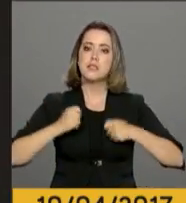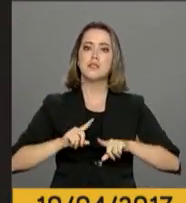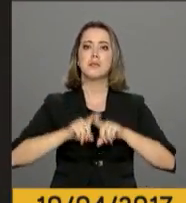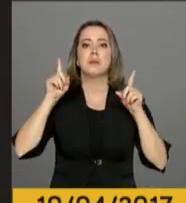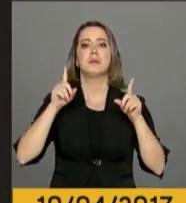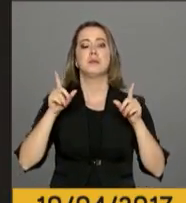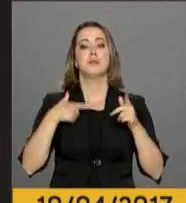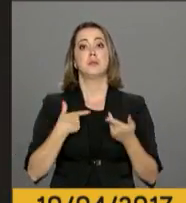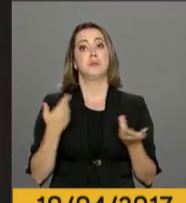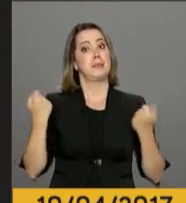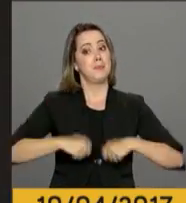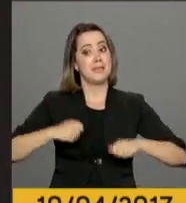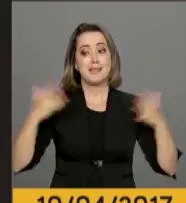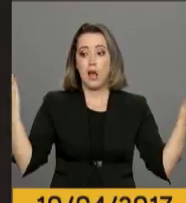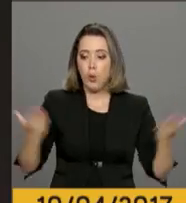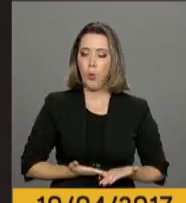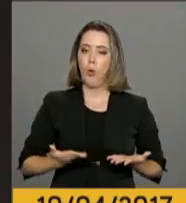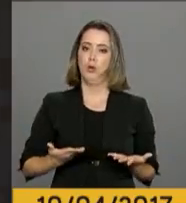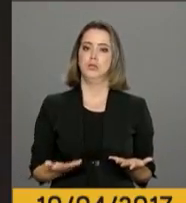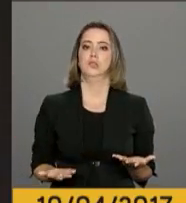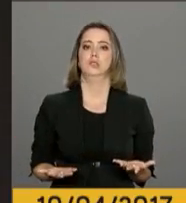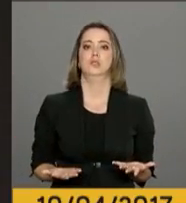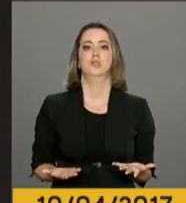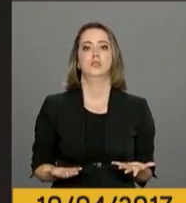se tornaram inadiáveis.